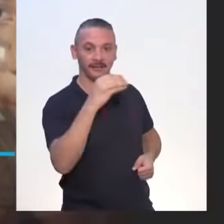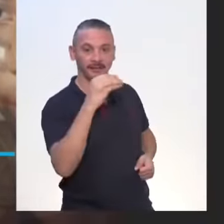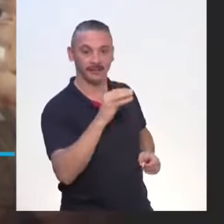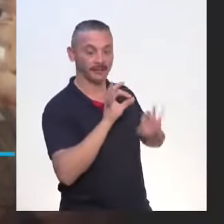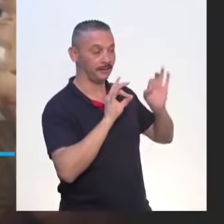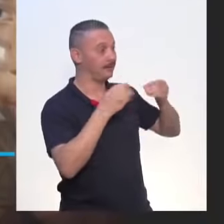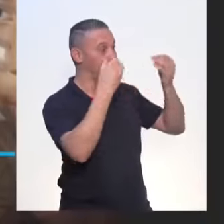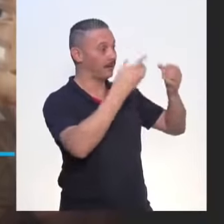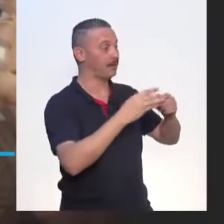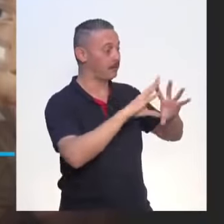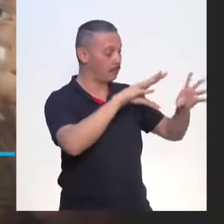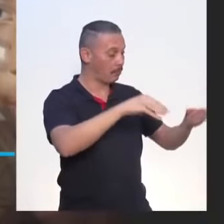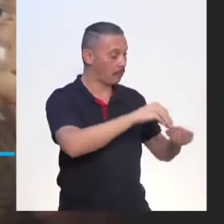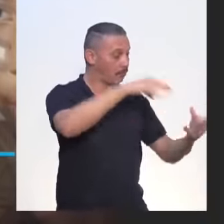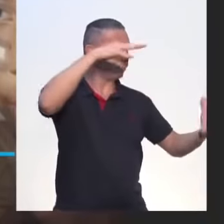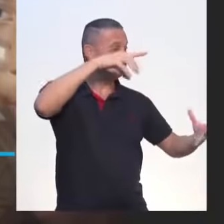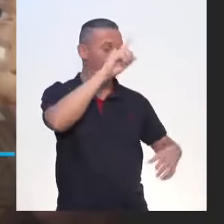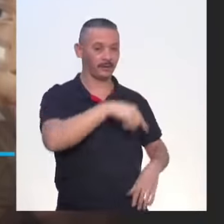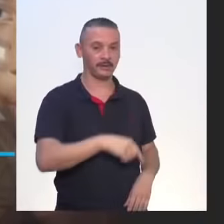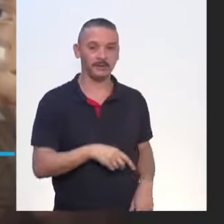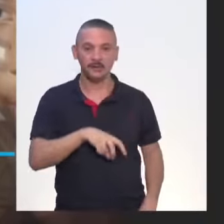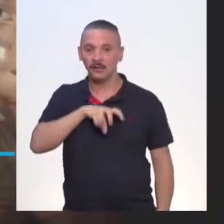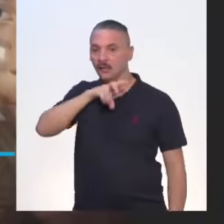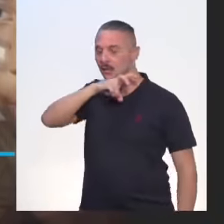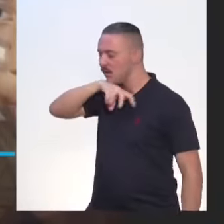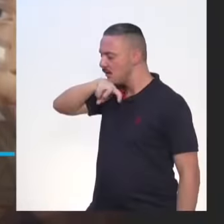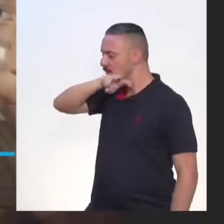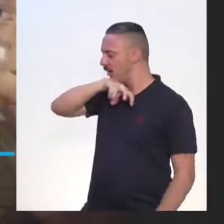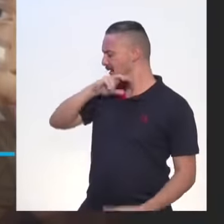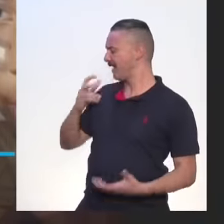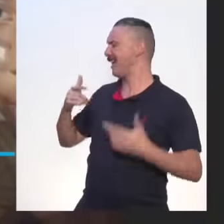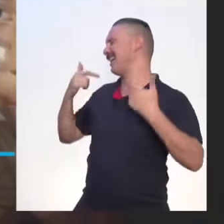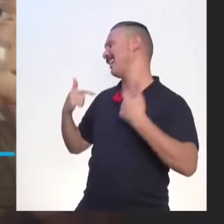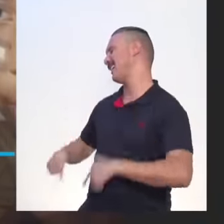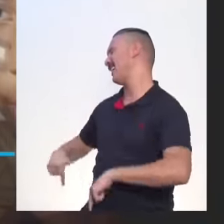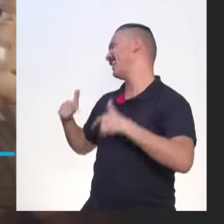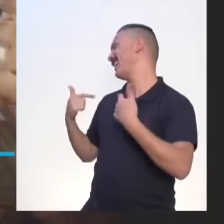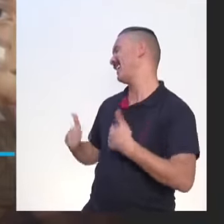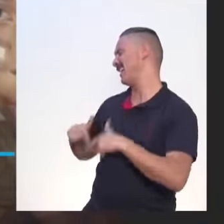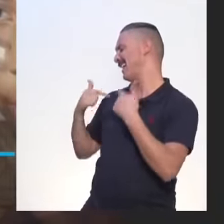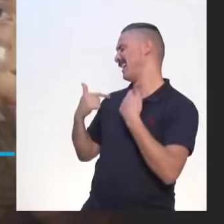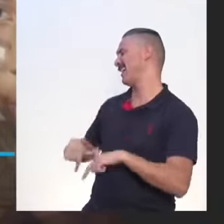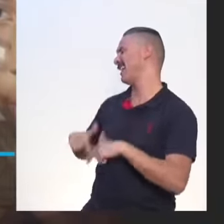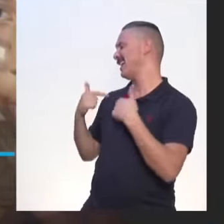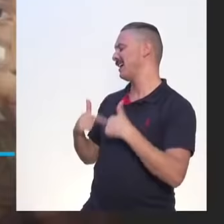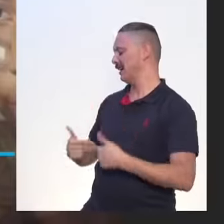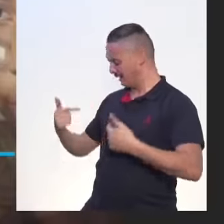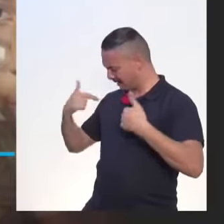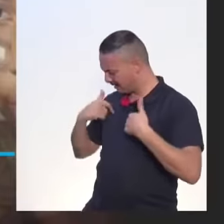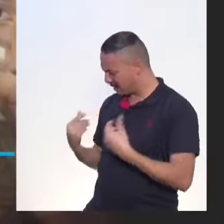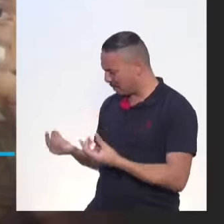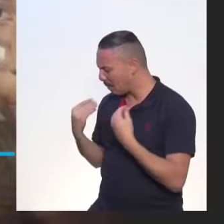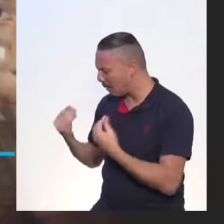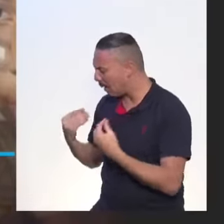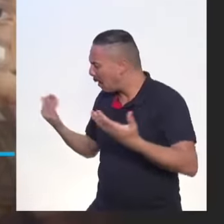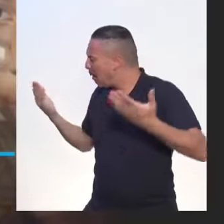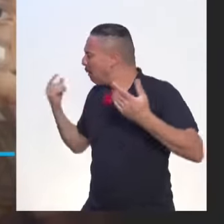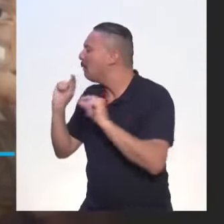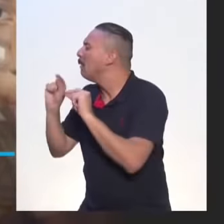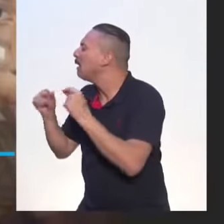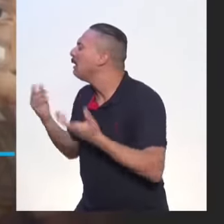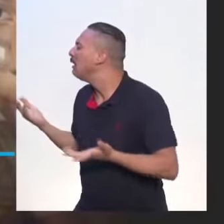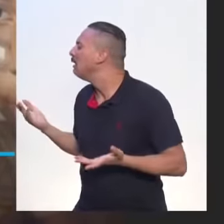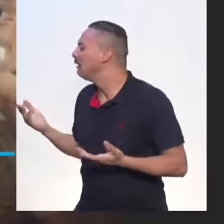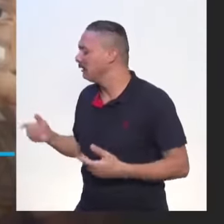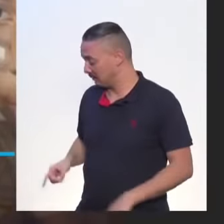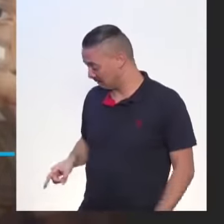maraca mágica. O que que o Cobra Grande fez? Riu. E o que que eu vou fazer com uma maraca?